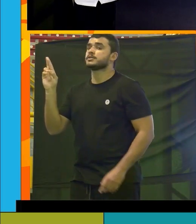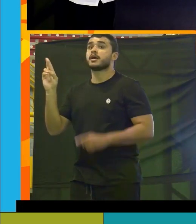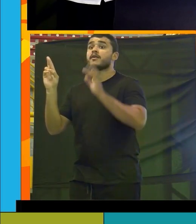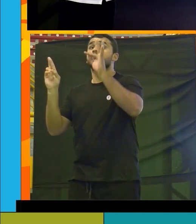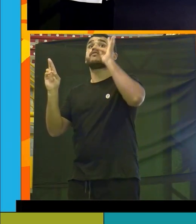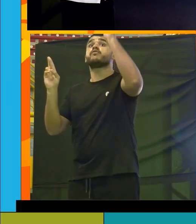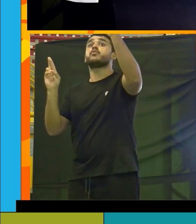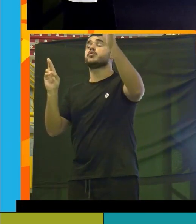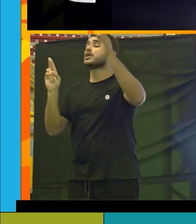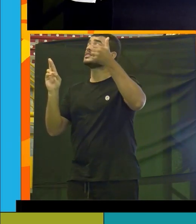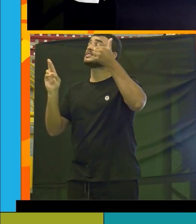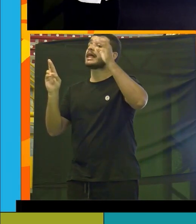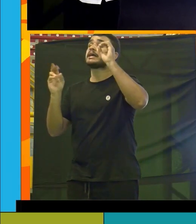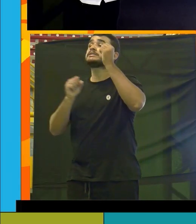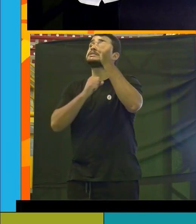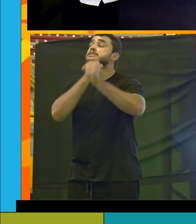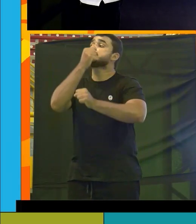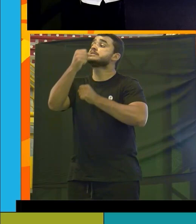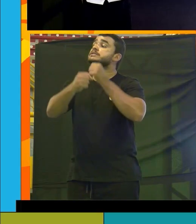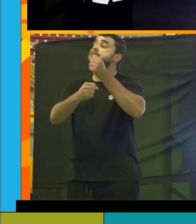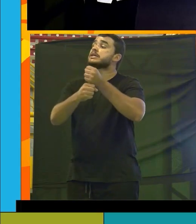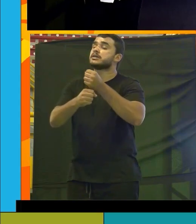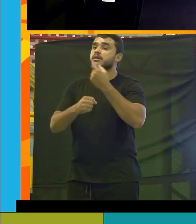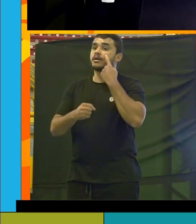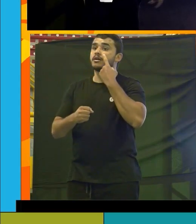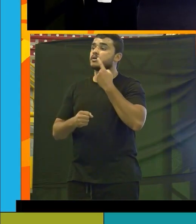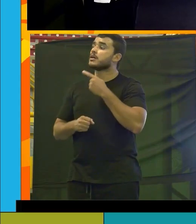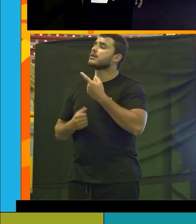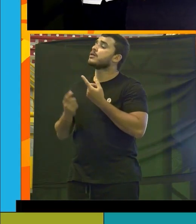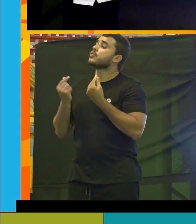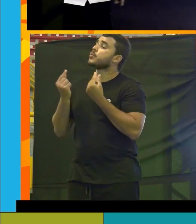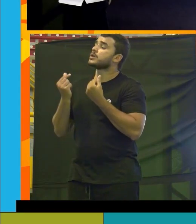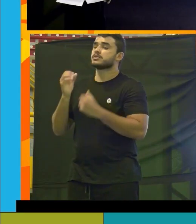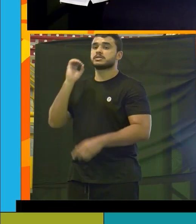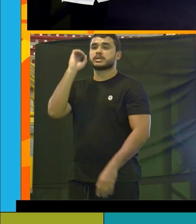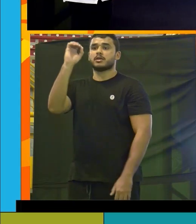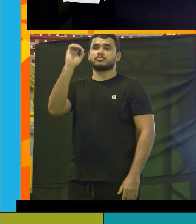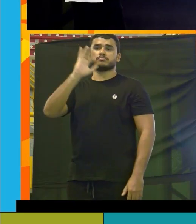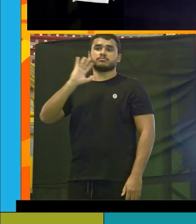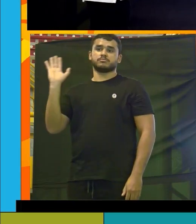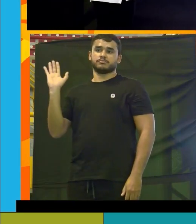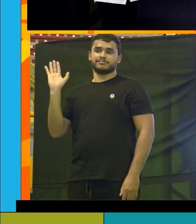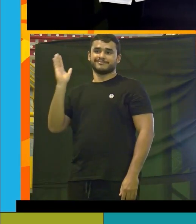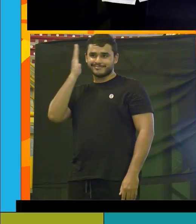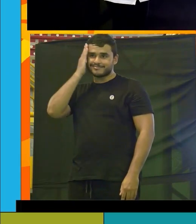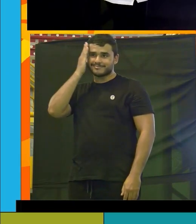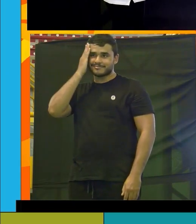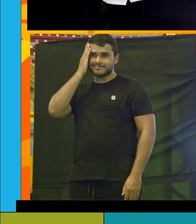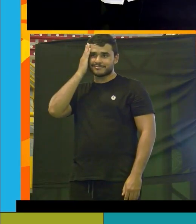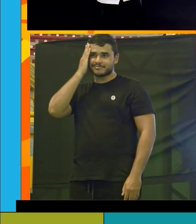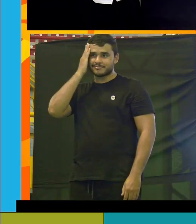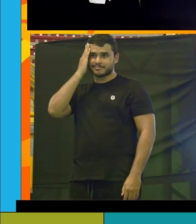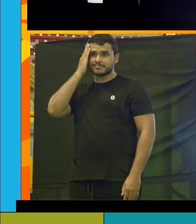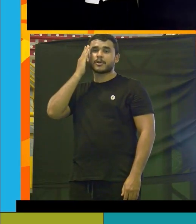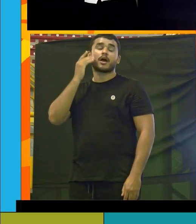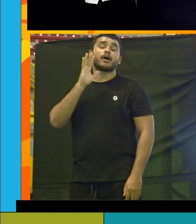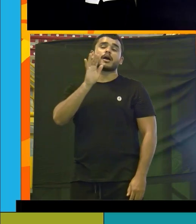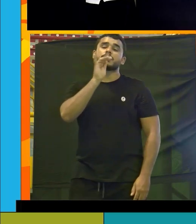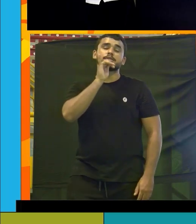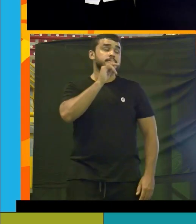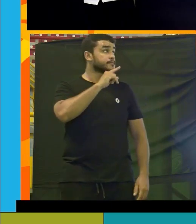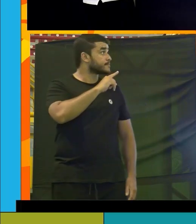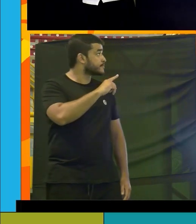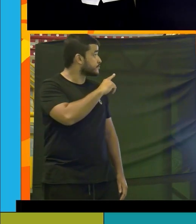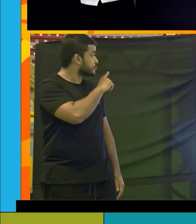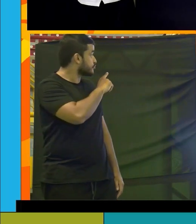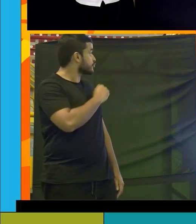nas declarações de imposto de renda de alguns países. O gráfico ilustra essa situação. Então, no ato da compra, quando o